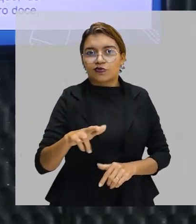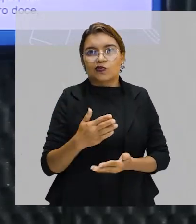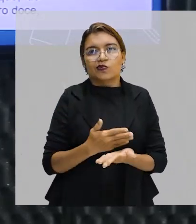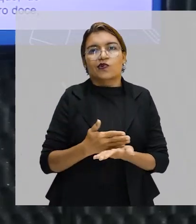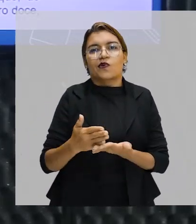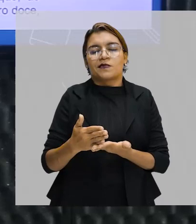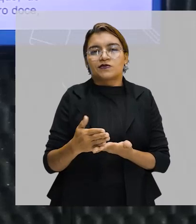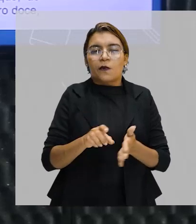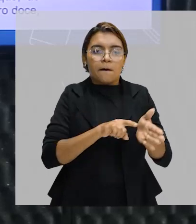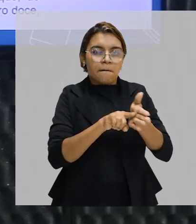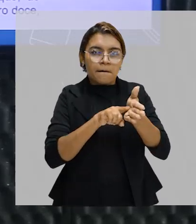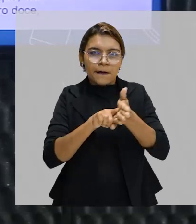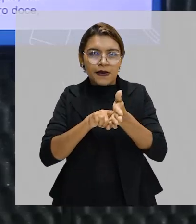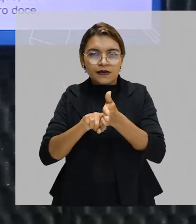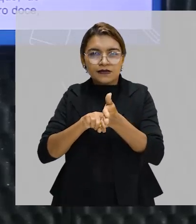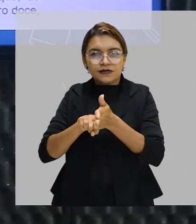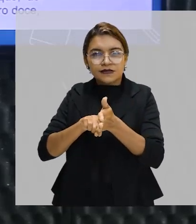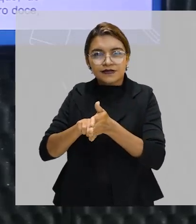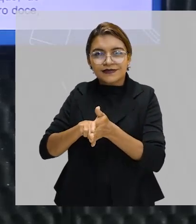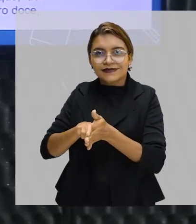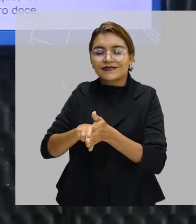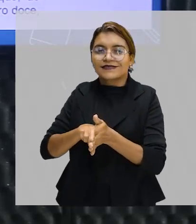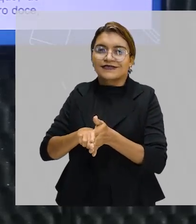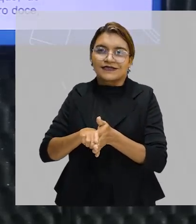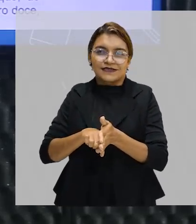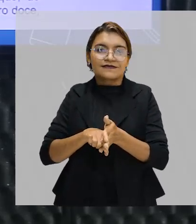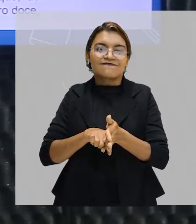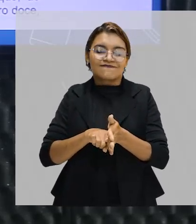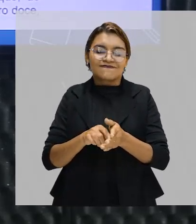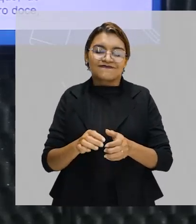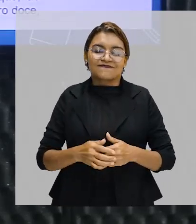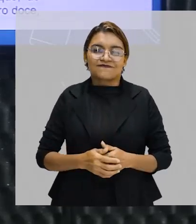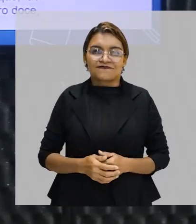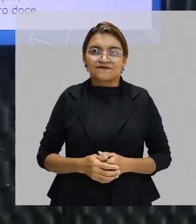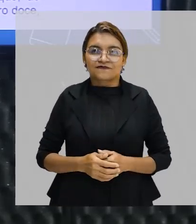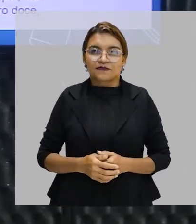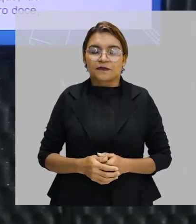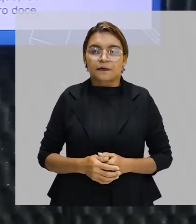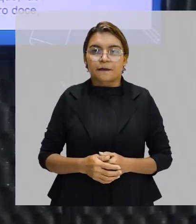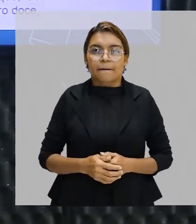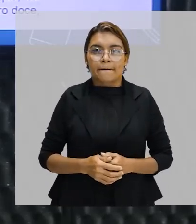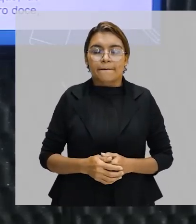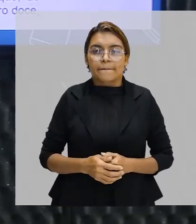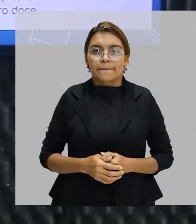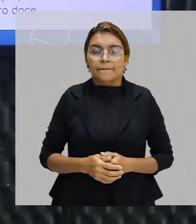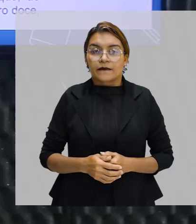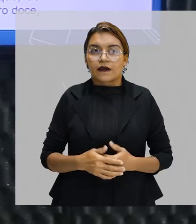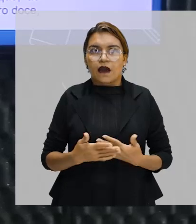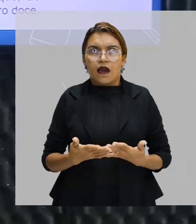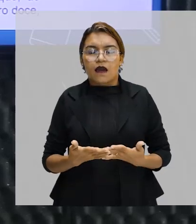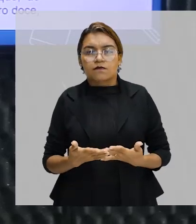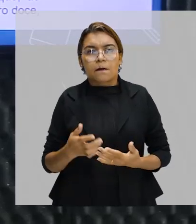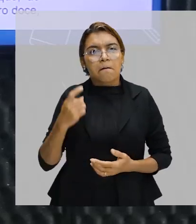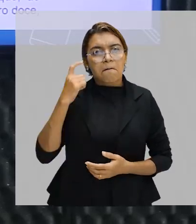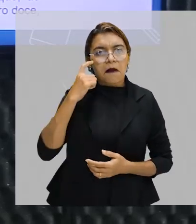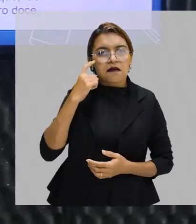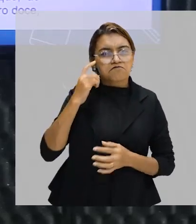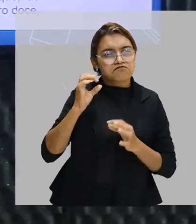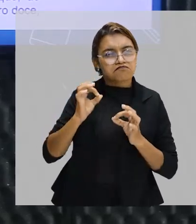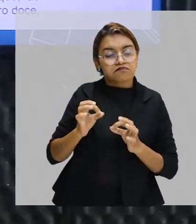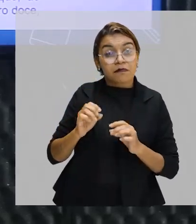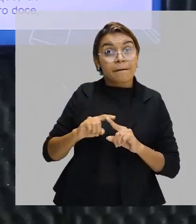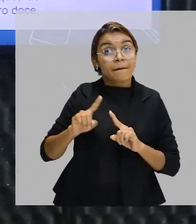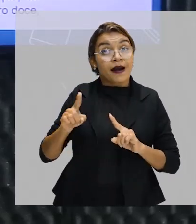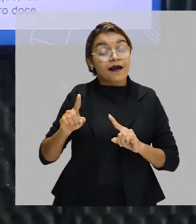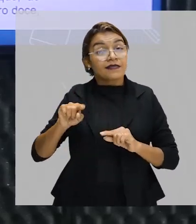começou-se uma pesquisa, claro que inicialmente não intencional, né, mas só que mais